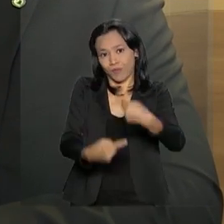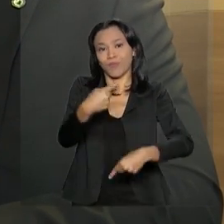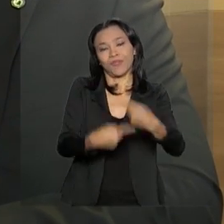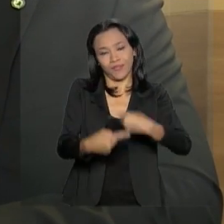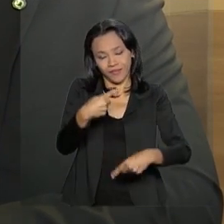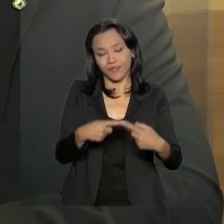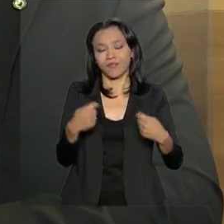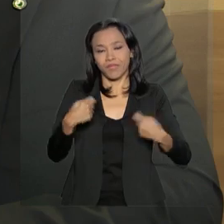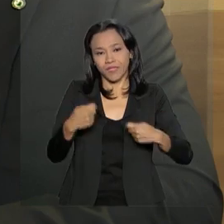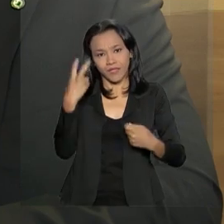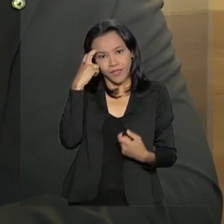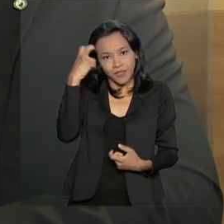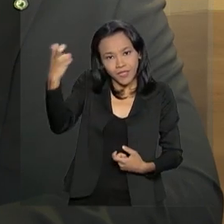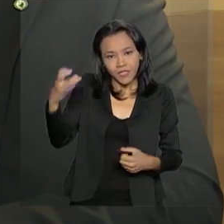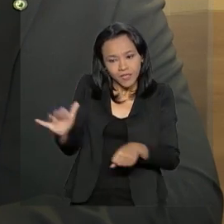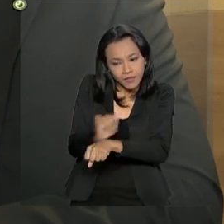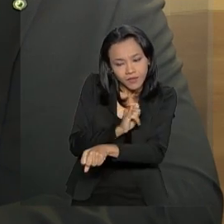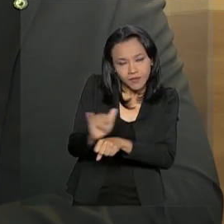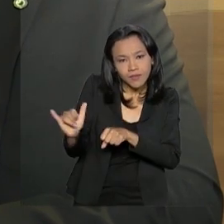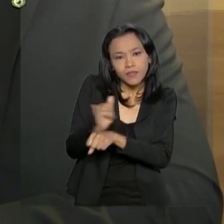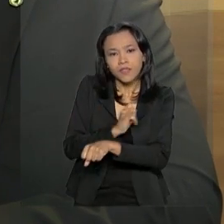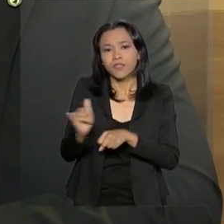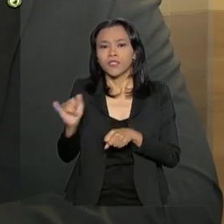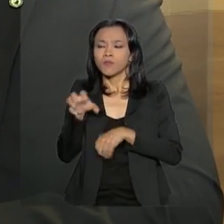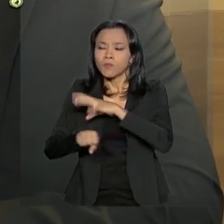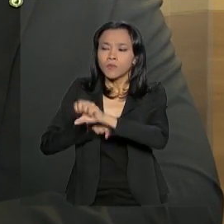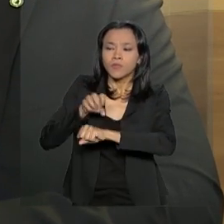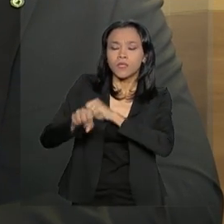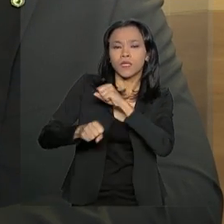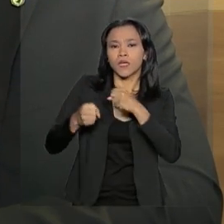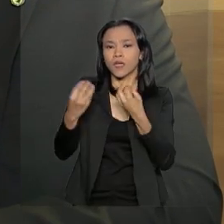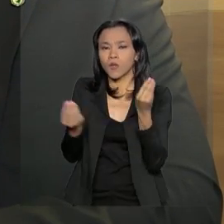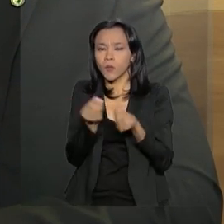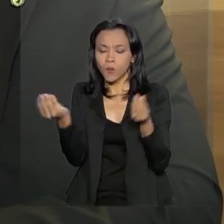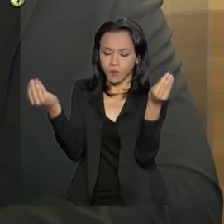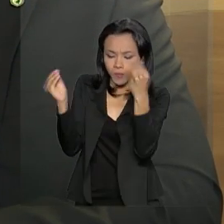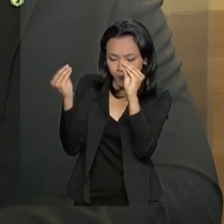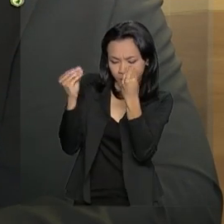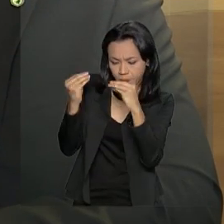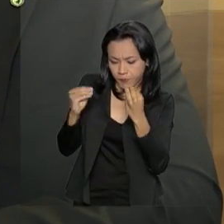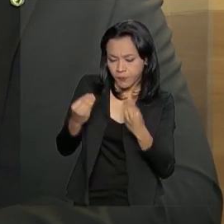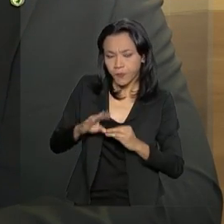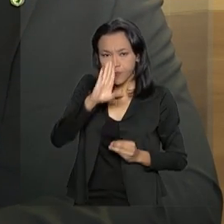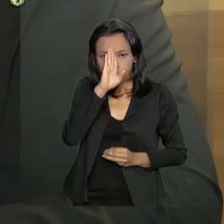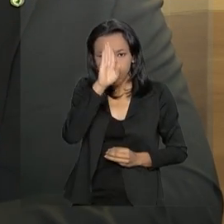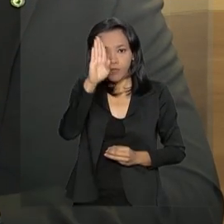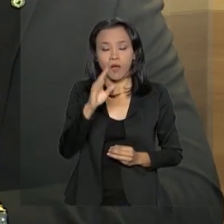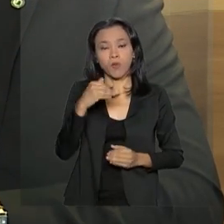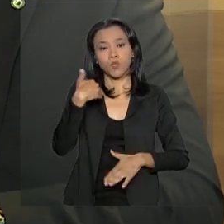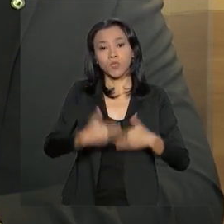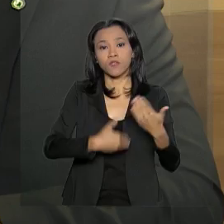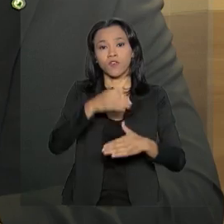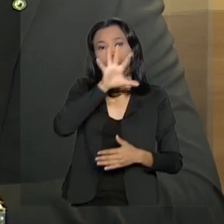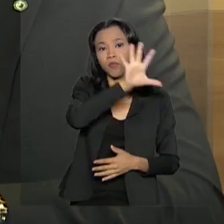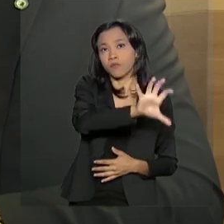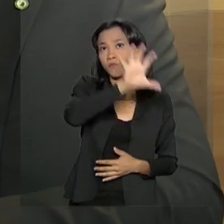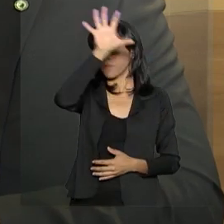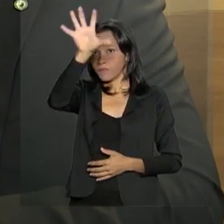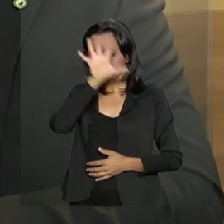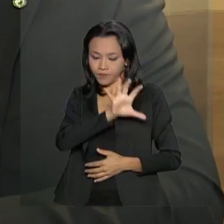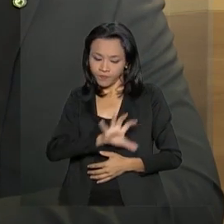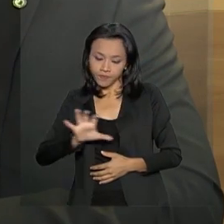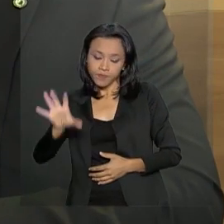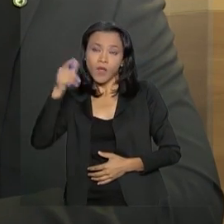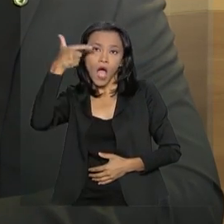Para isso precisa ter inteligência, buscar alternativas, em especial do desenvolvimento regional, e identificar aqueles arranjos, aquelas